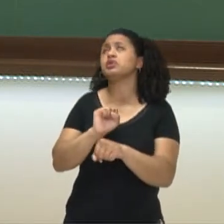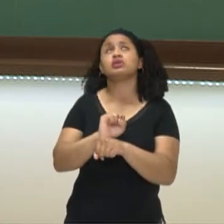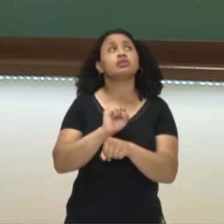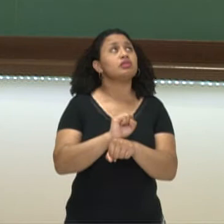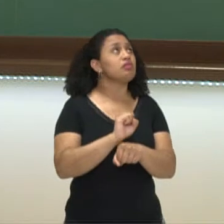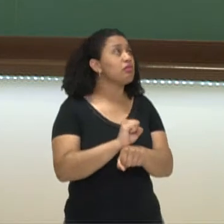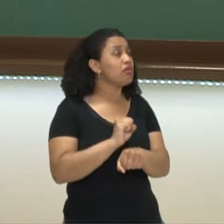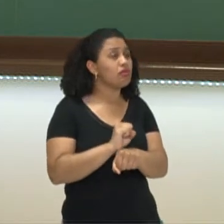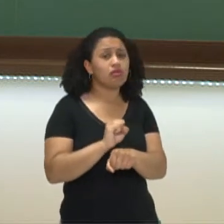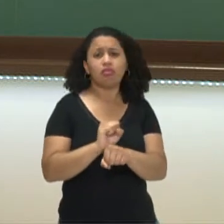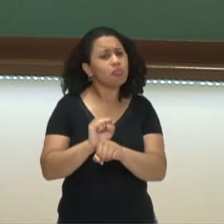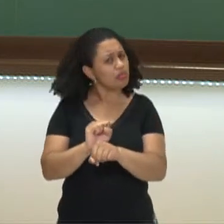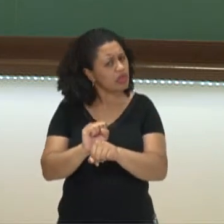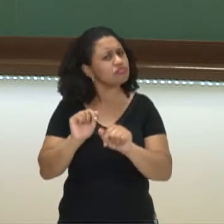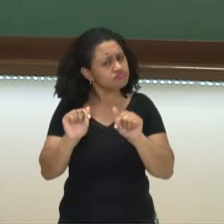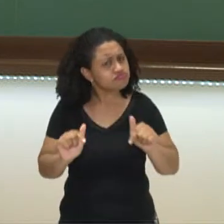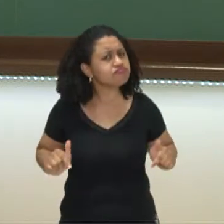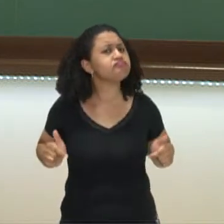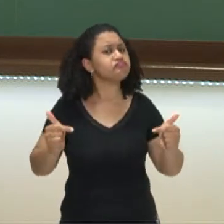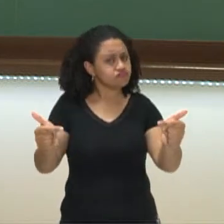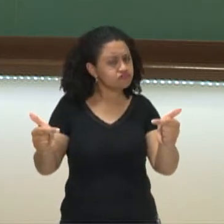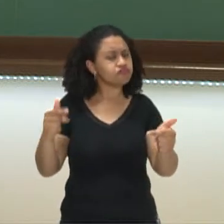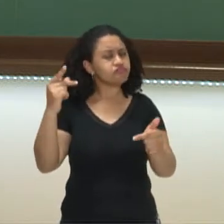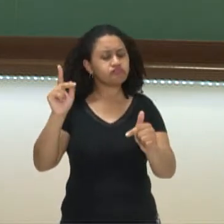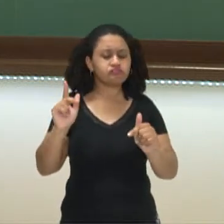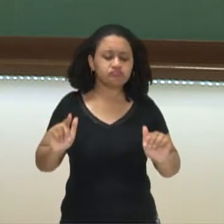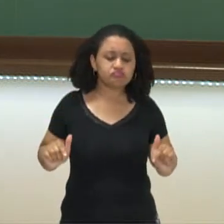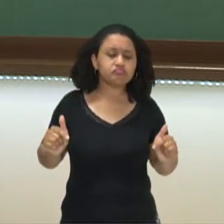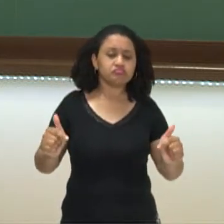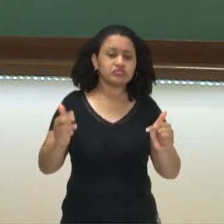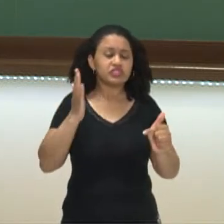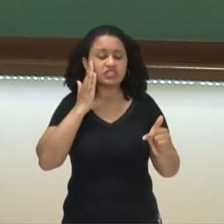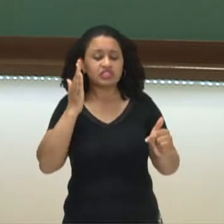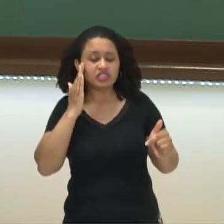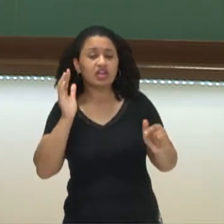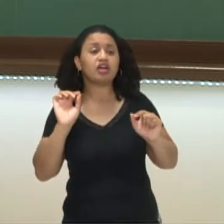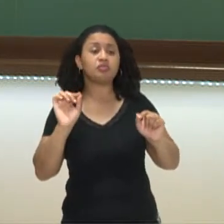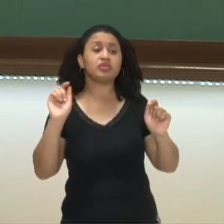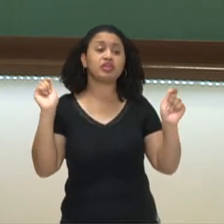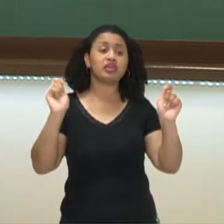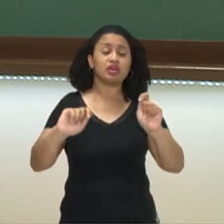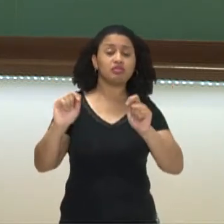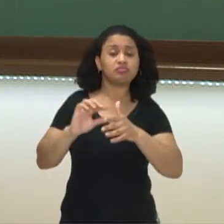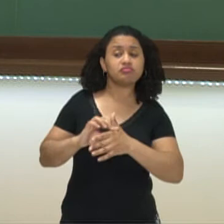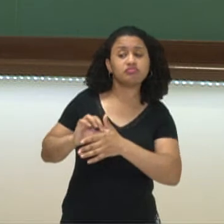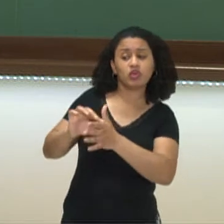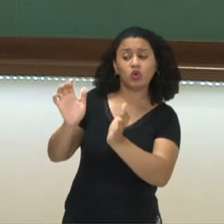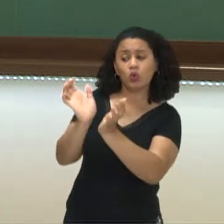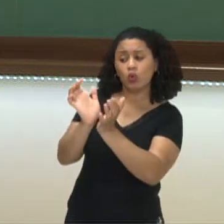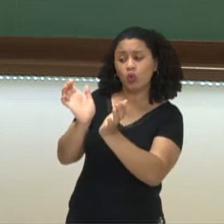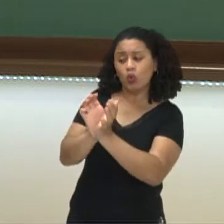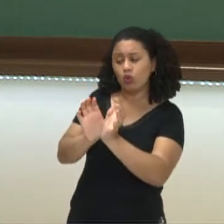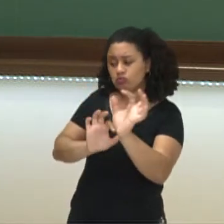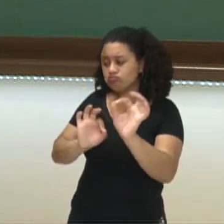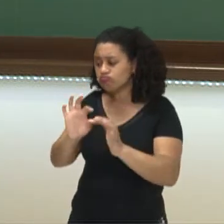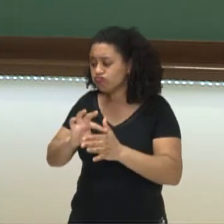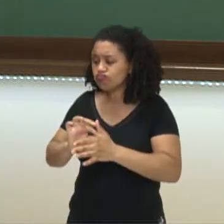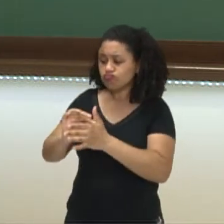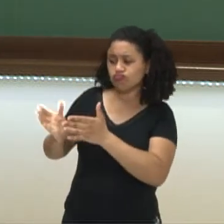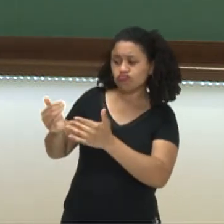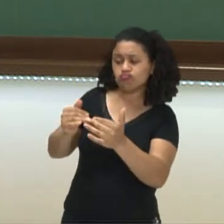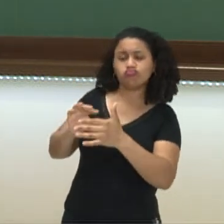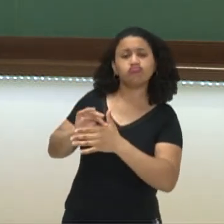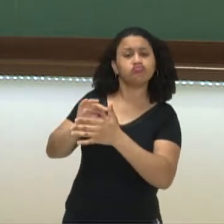acontecer. Faça sua iniciativa. Saiba ter uma capacidade de liderar a equipe, liderar pessoas,